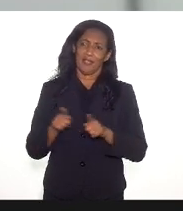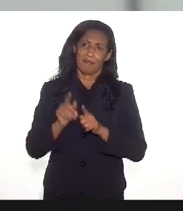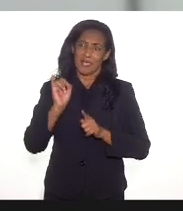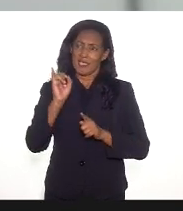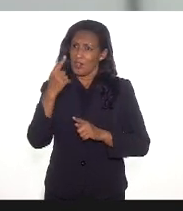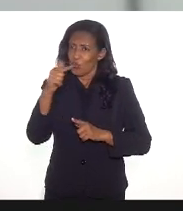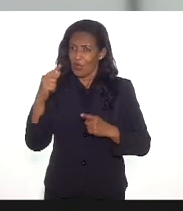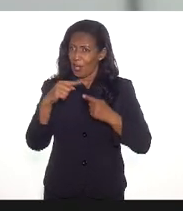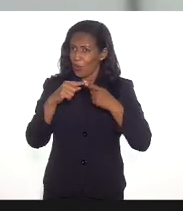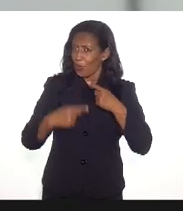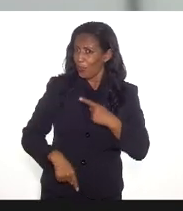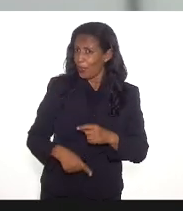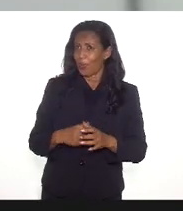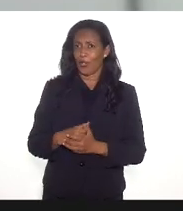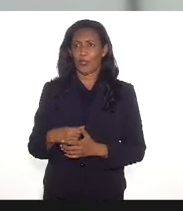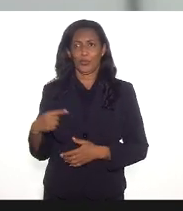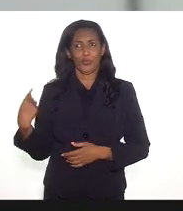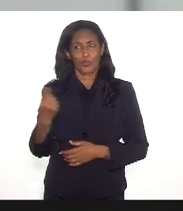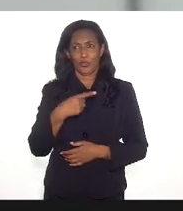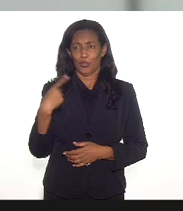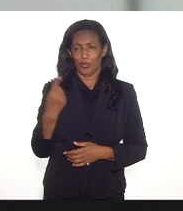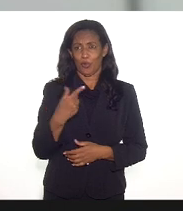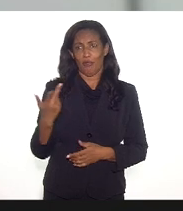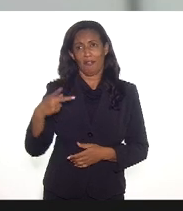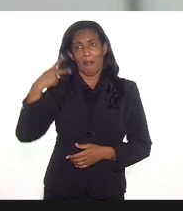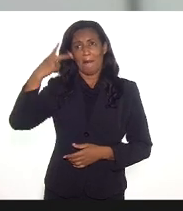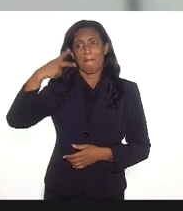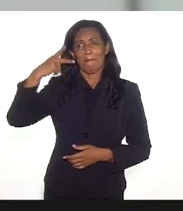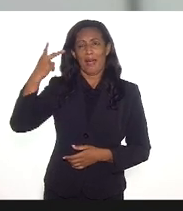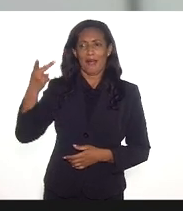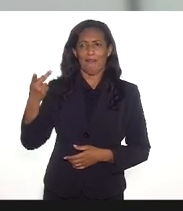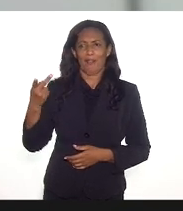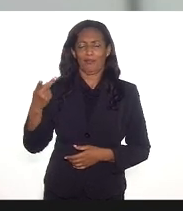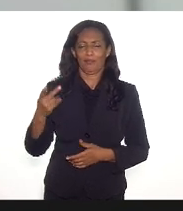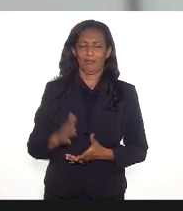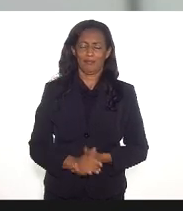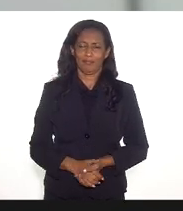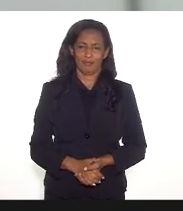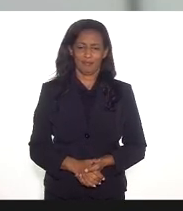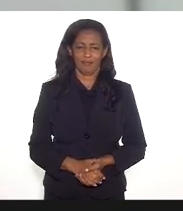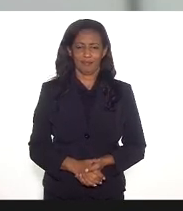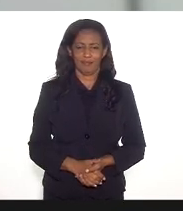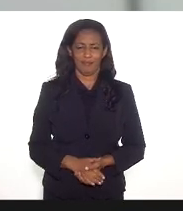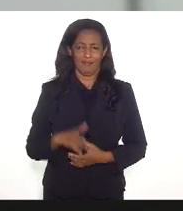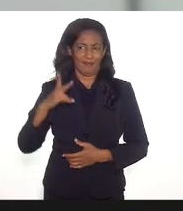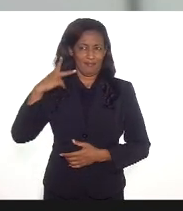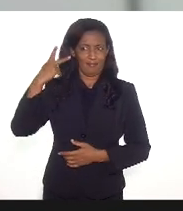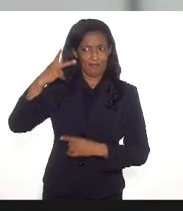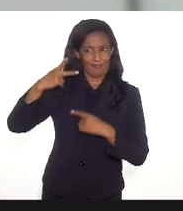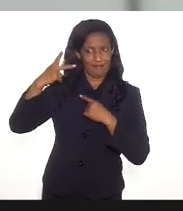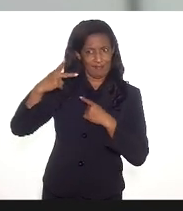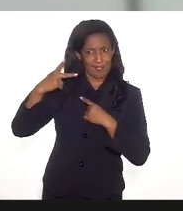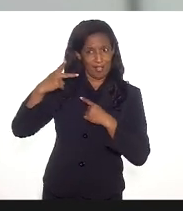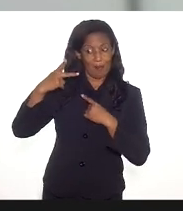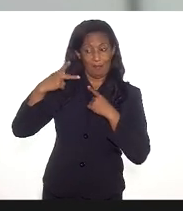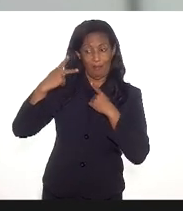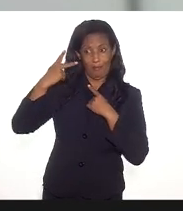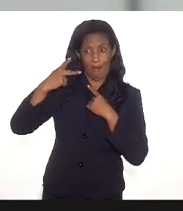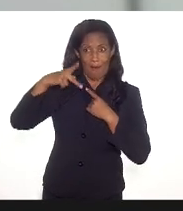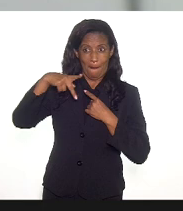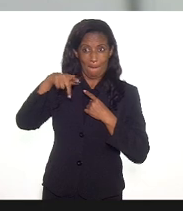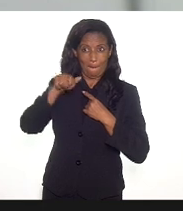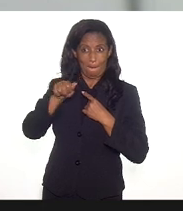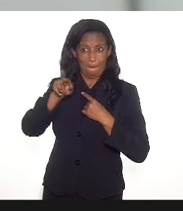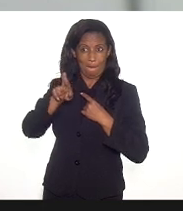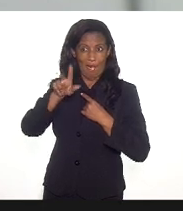houver discordância, nós não estaremos no Parlamento Fluminense. Parlamento, como o nome já diz, é